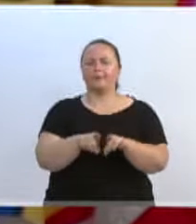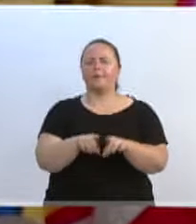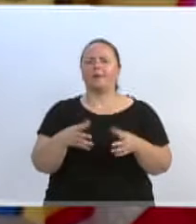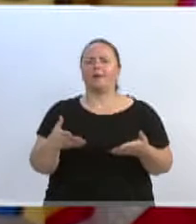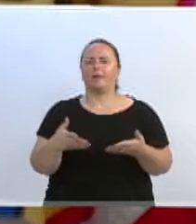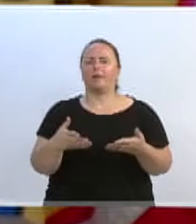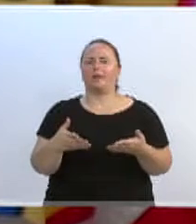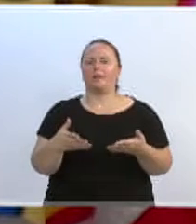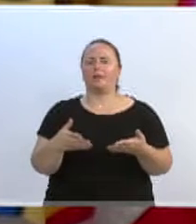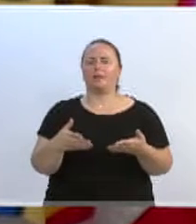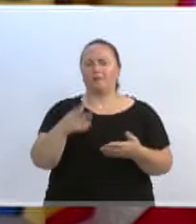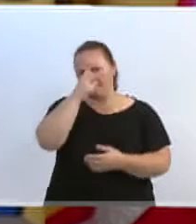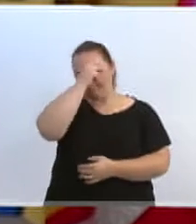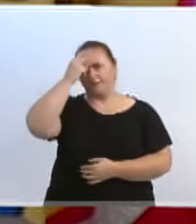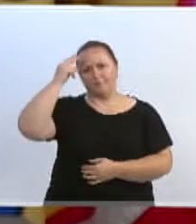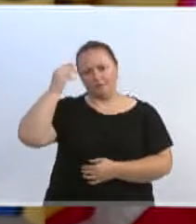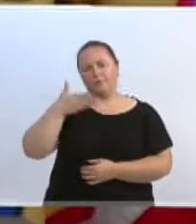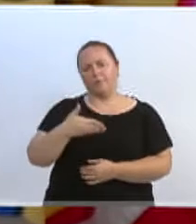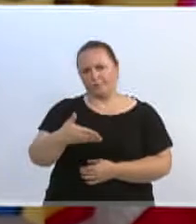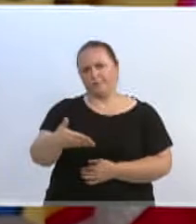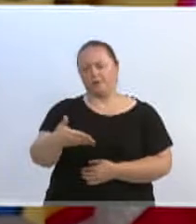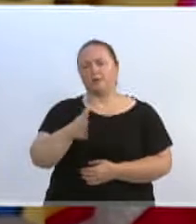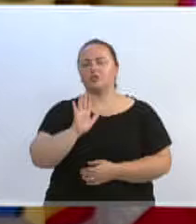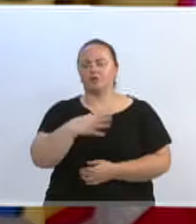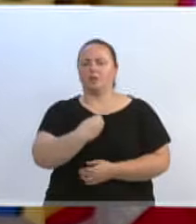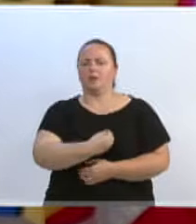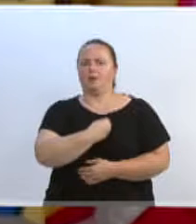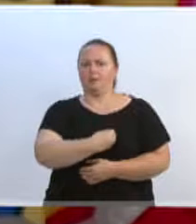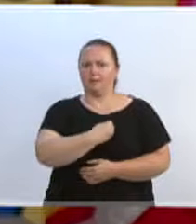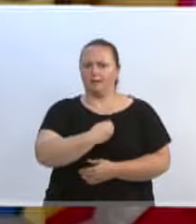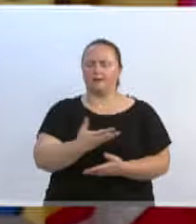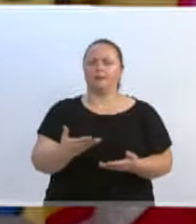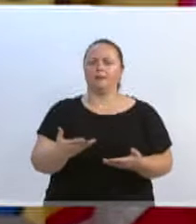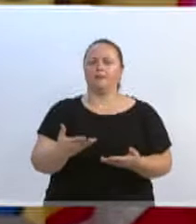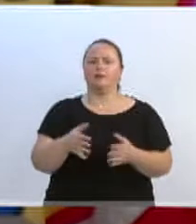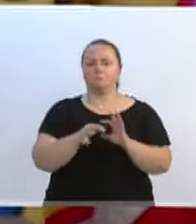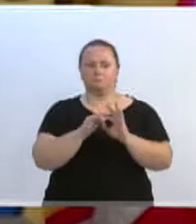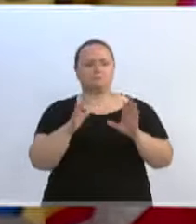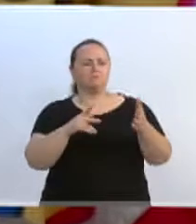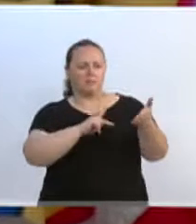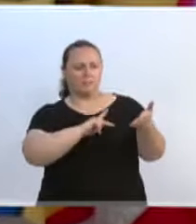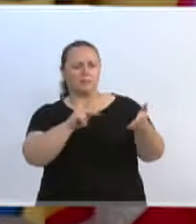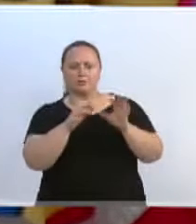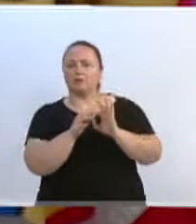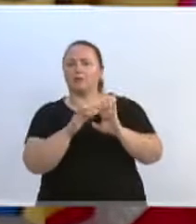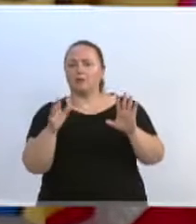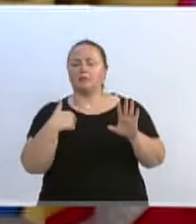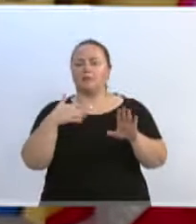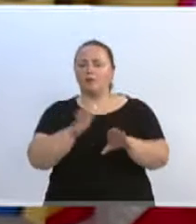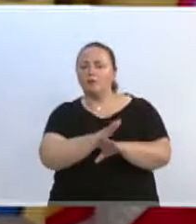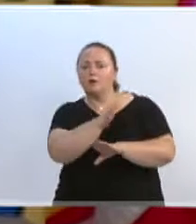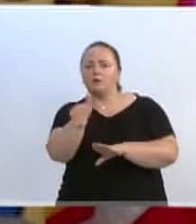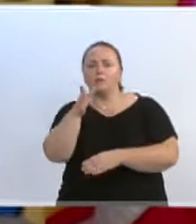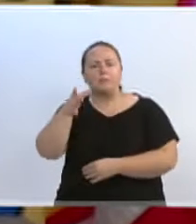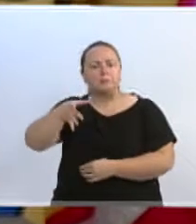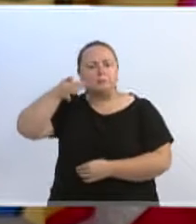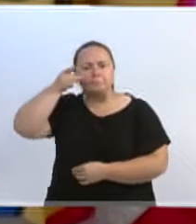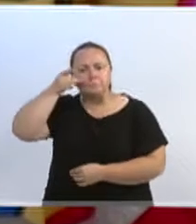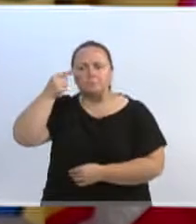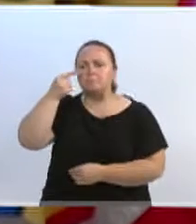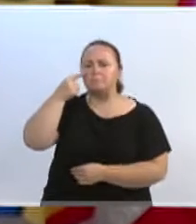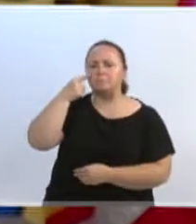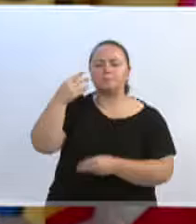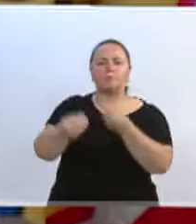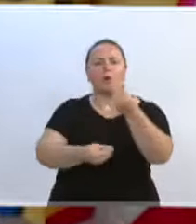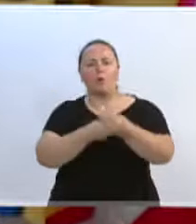próprio executivo, onde já estive no local, com a devida autorização do presidente, já tive eu pessoalmente verificando os